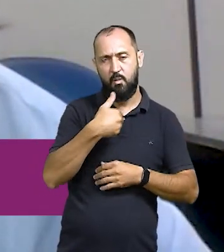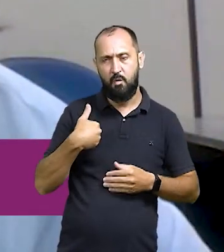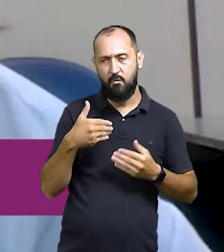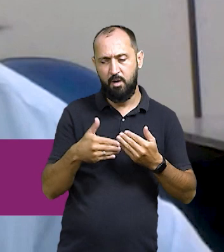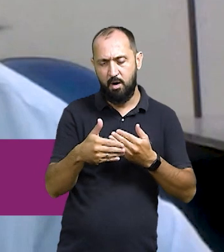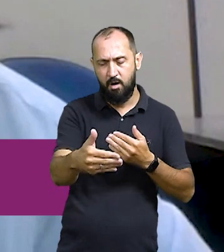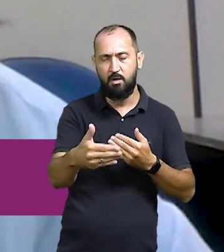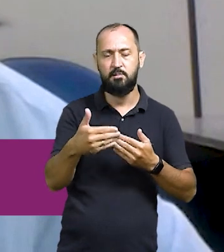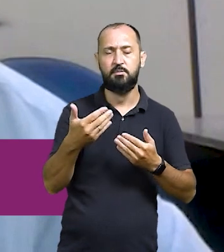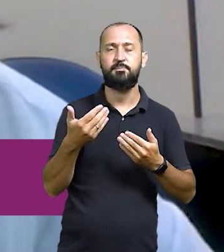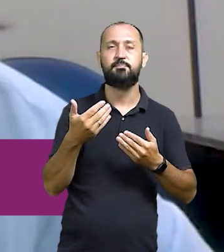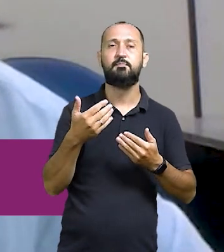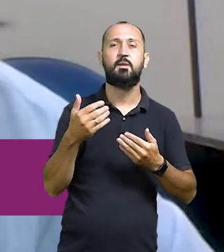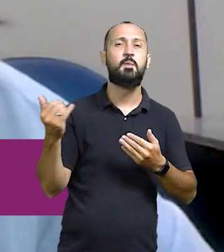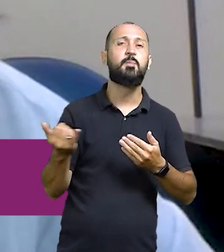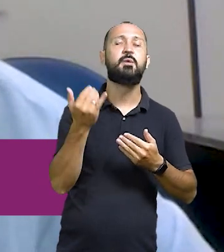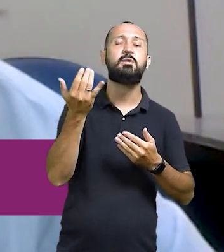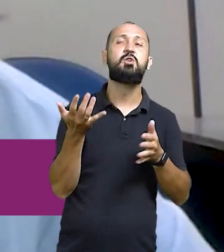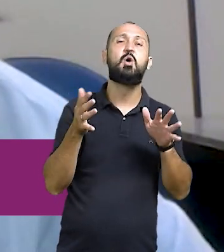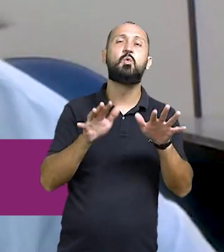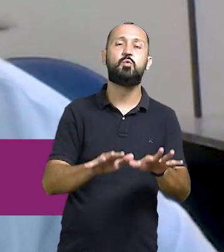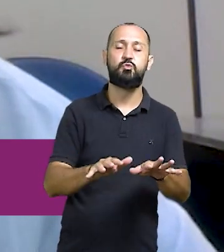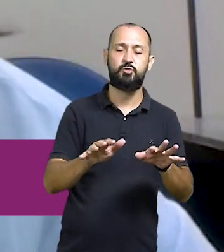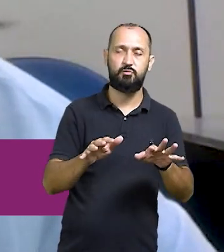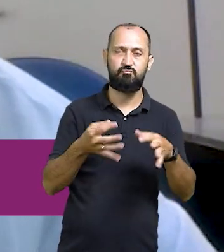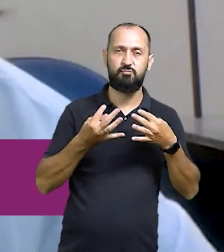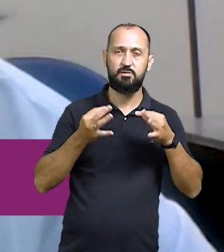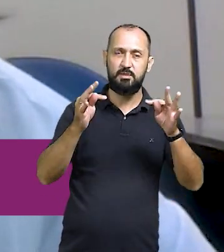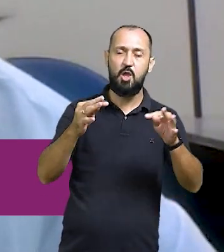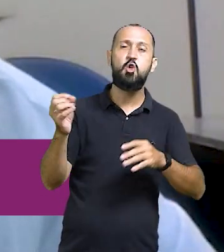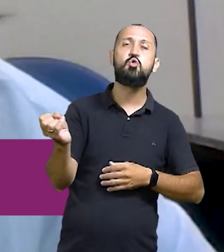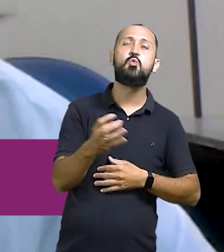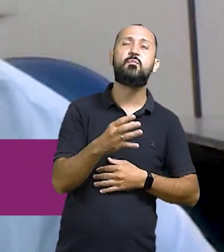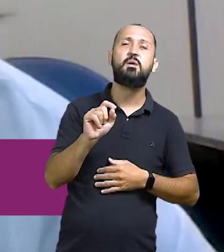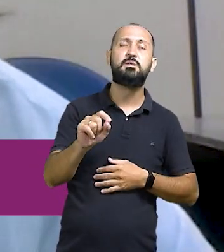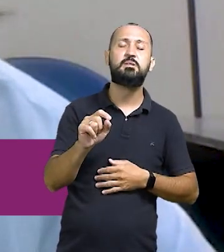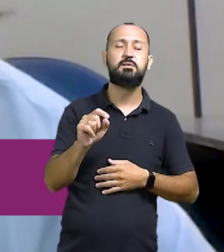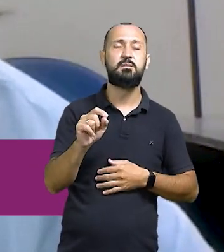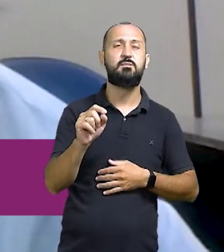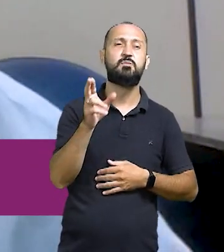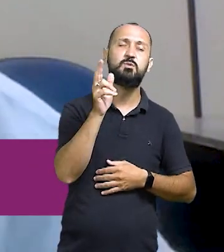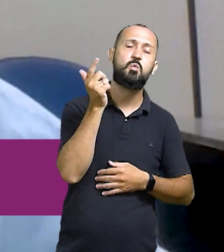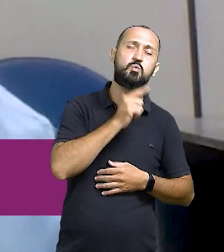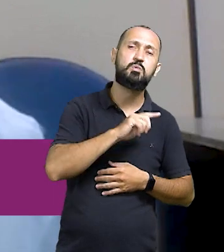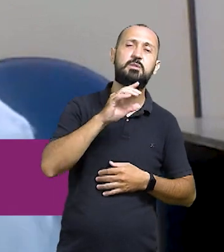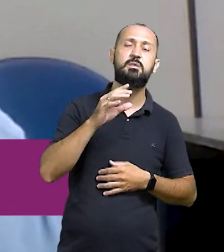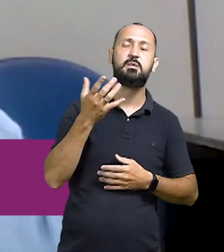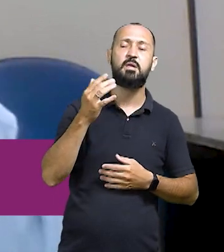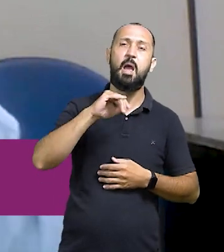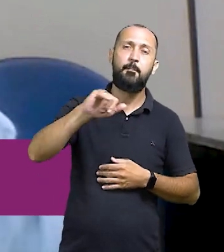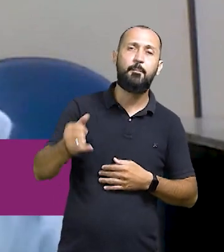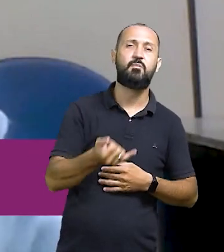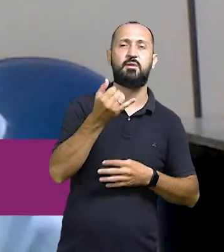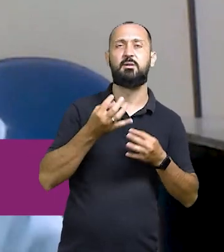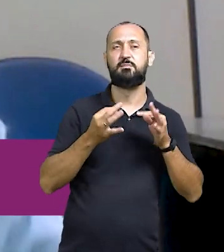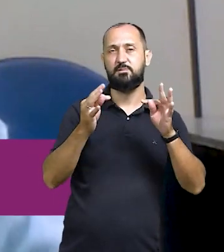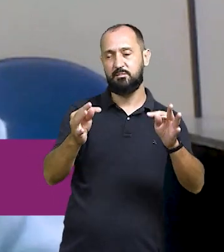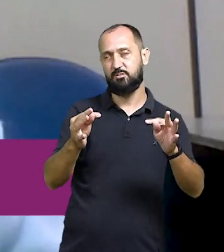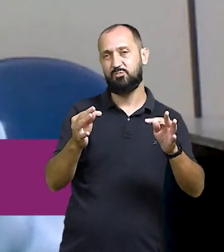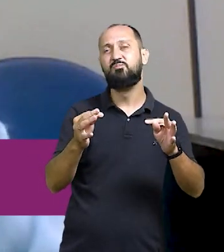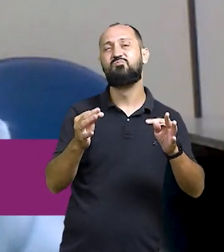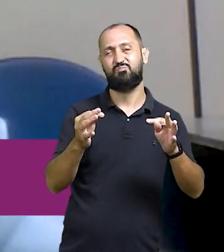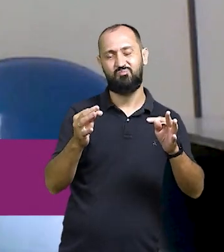da segmentação do público feminino, né? A gente está comentando aí das mulheres indígenas, das mulheres negras, das que trabalham, das que ficam em casa, né?